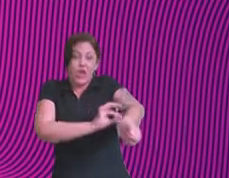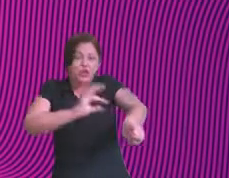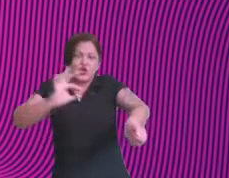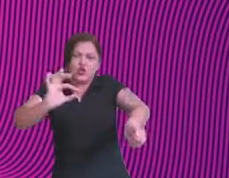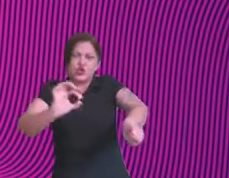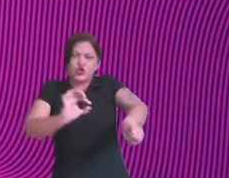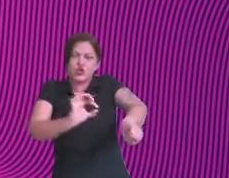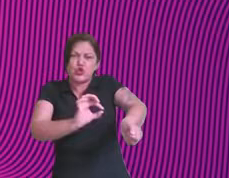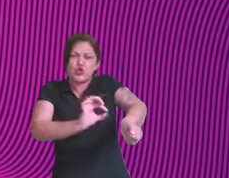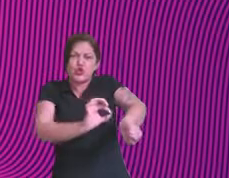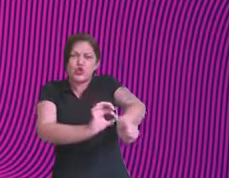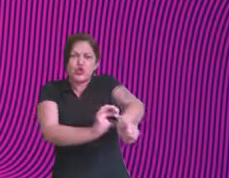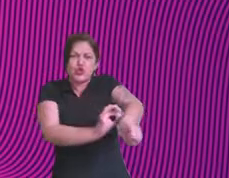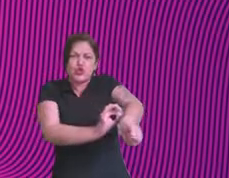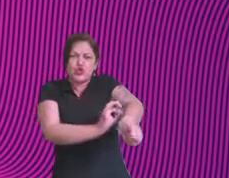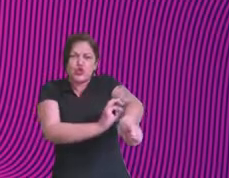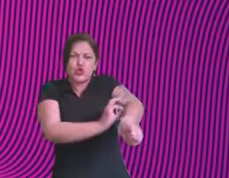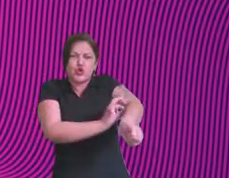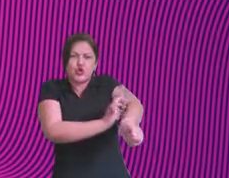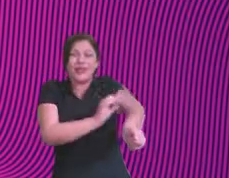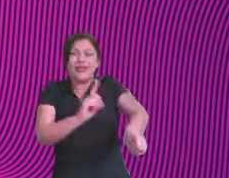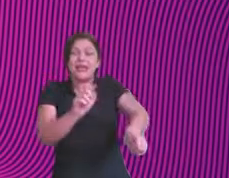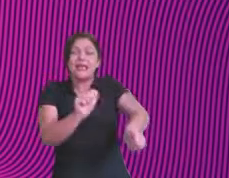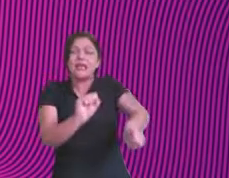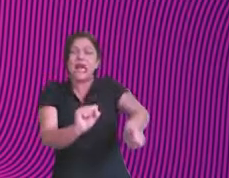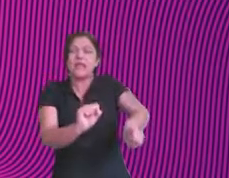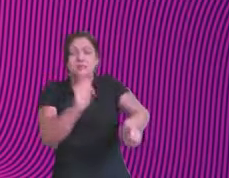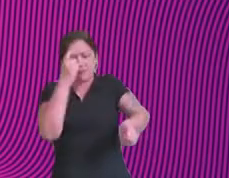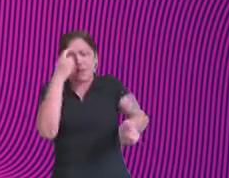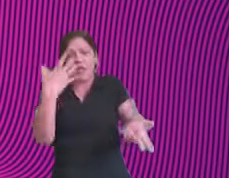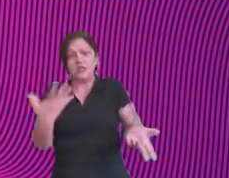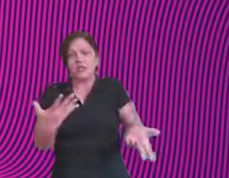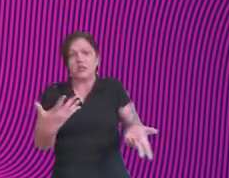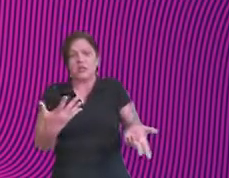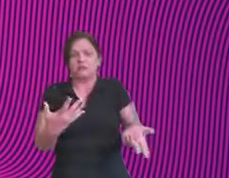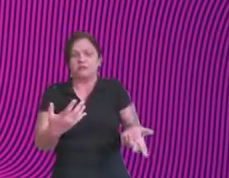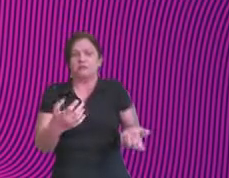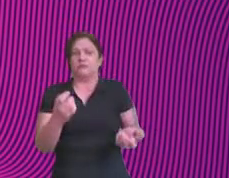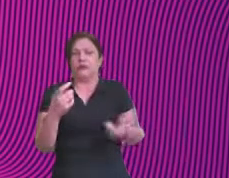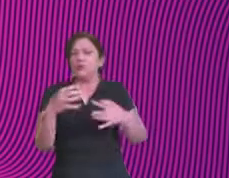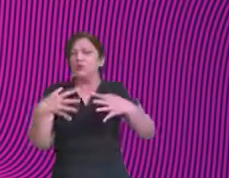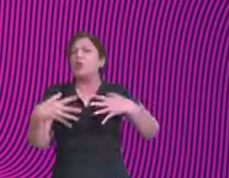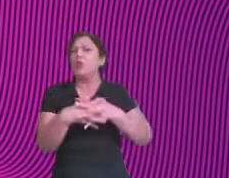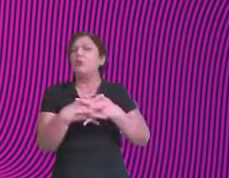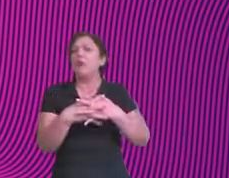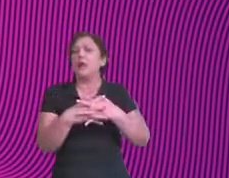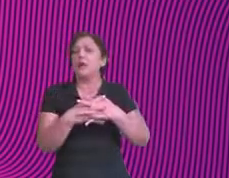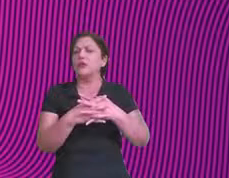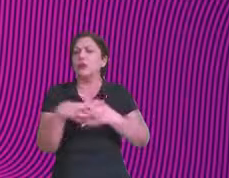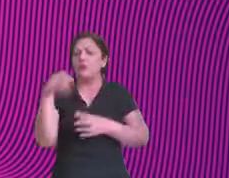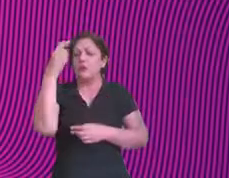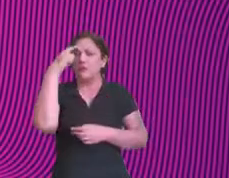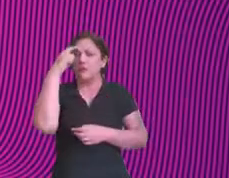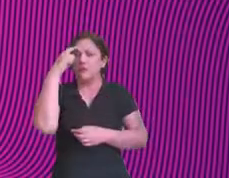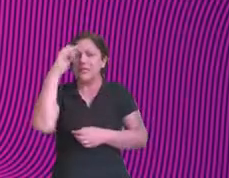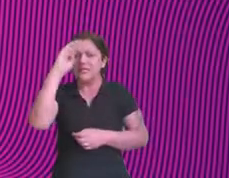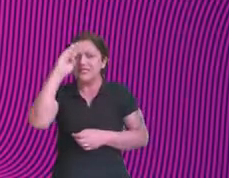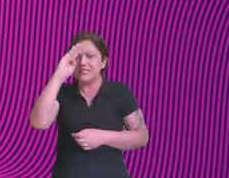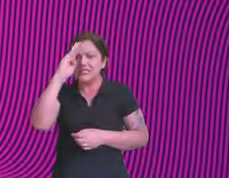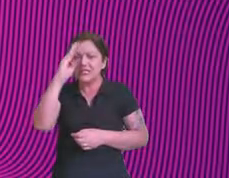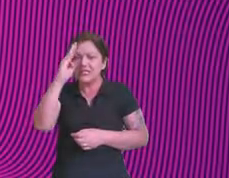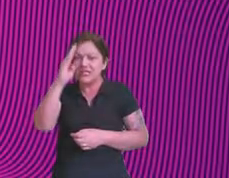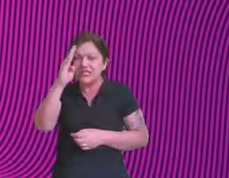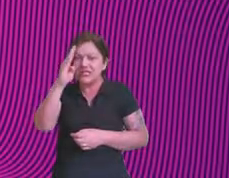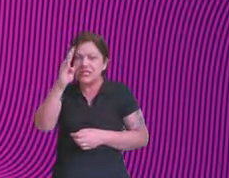usava rifampicina antes, acabava a cirurgia, tacava antibiótico para não ter infecção. O Rodrigo também pegou um pouquinho disso, finalzinho disso, e viu que